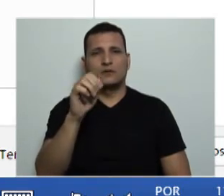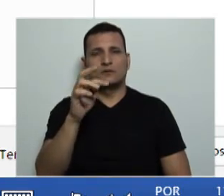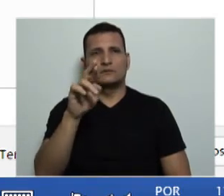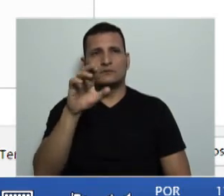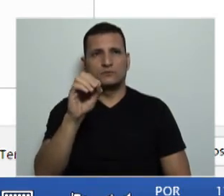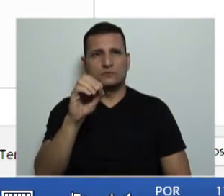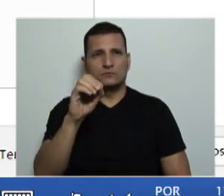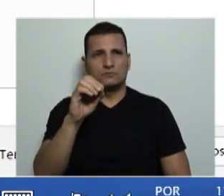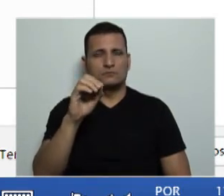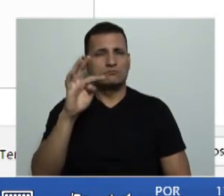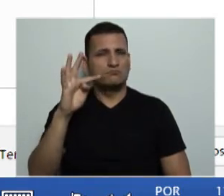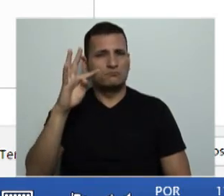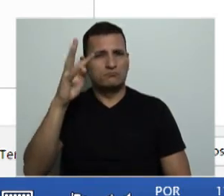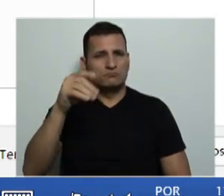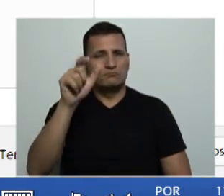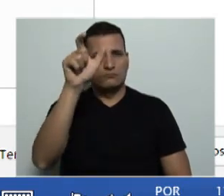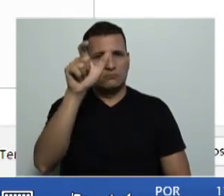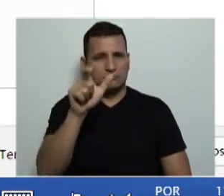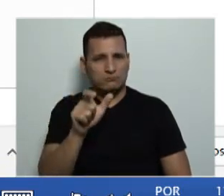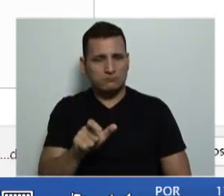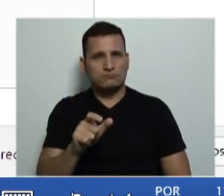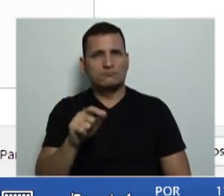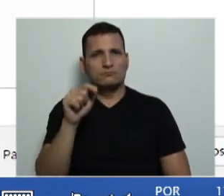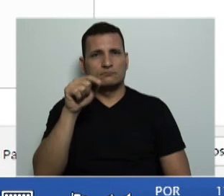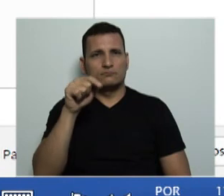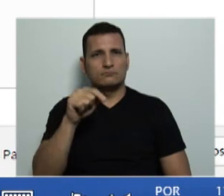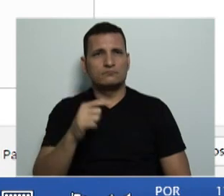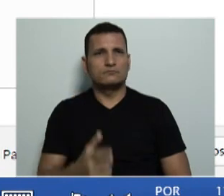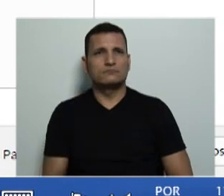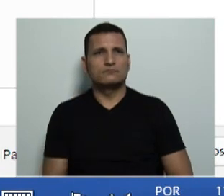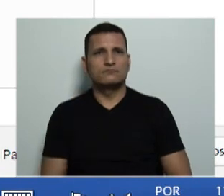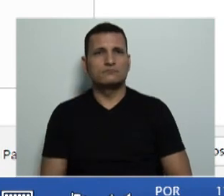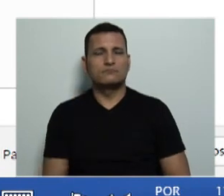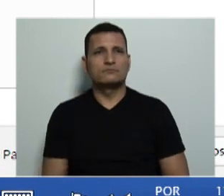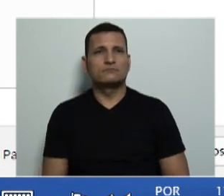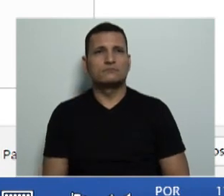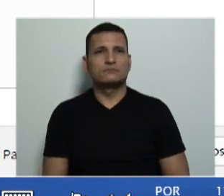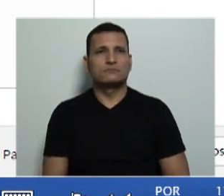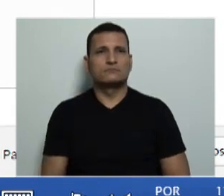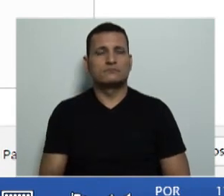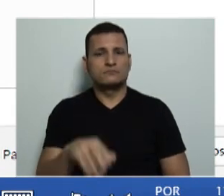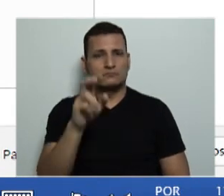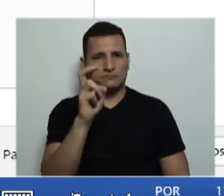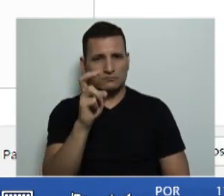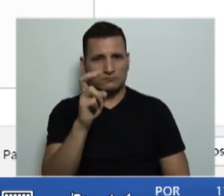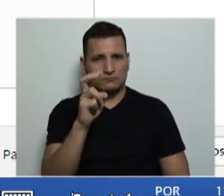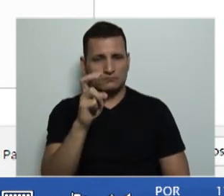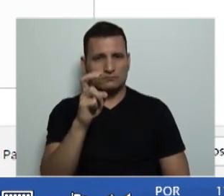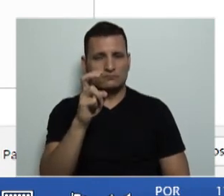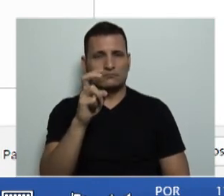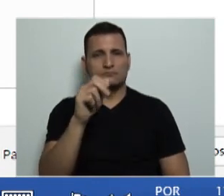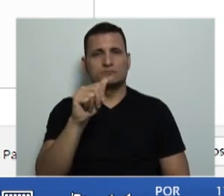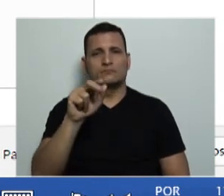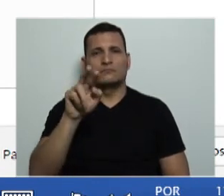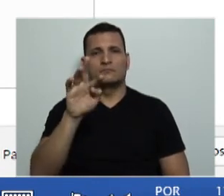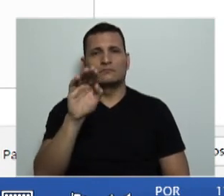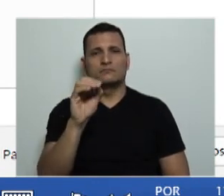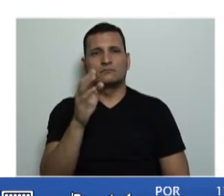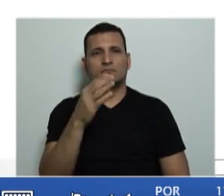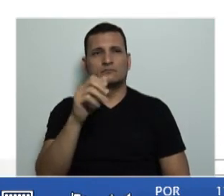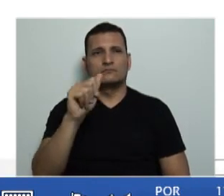aqui. Eu vou baixar um para vocês aqui, para vocês terem como exemplo. Anexo 5, autoavaliação do estagiário.